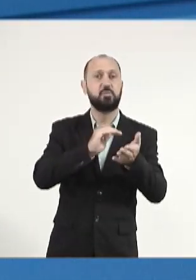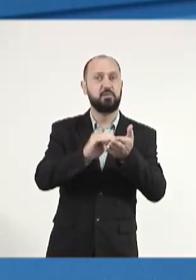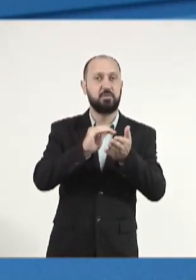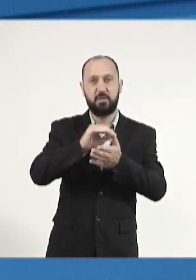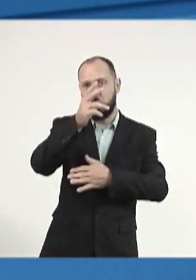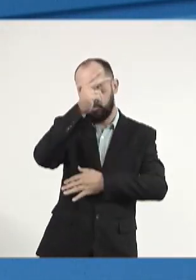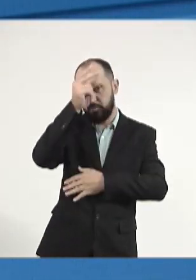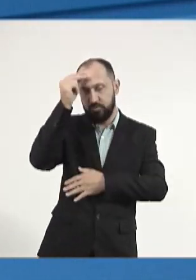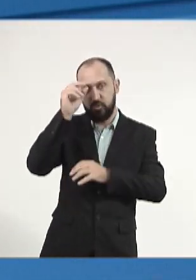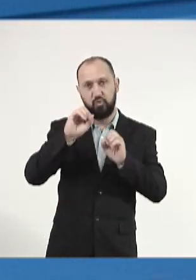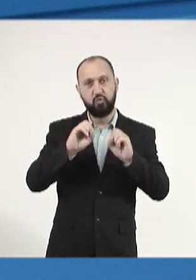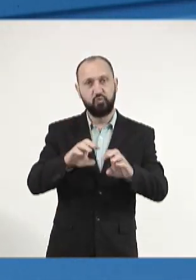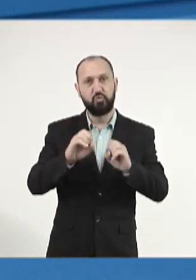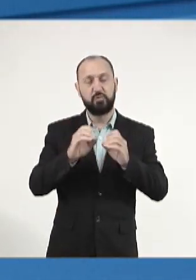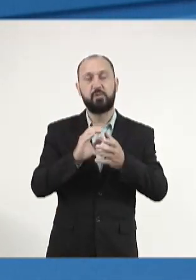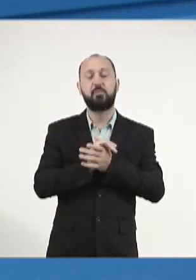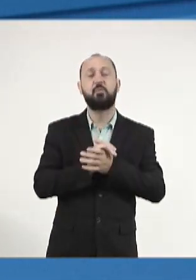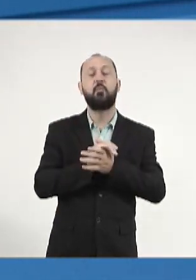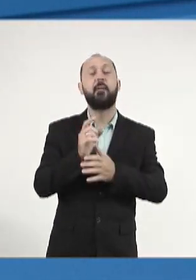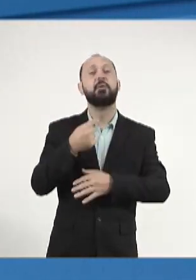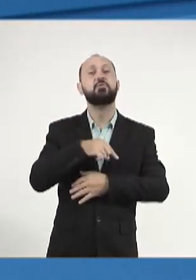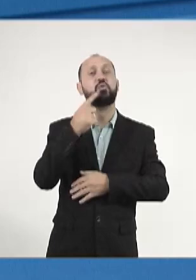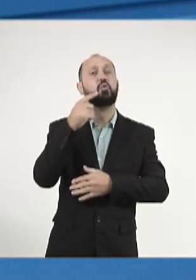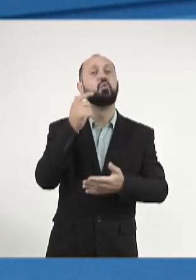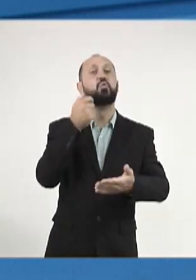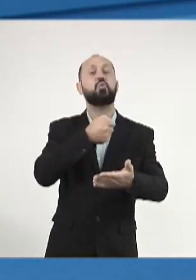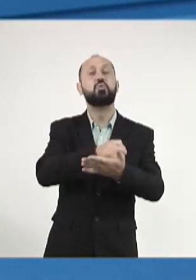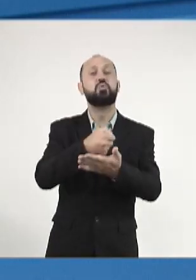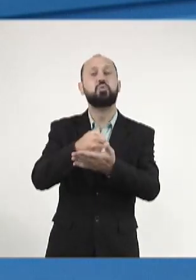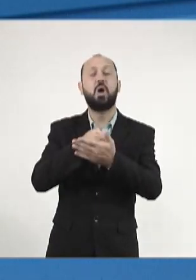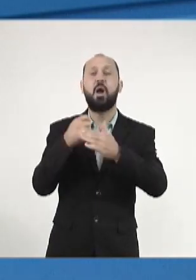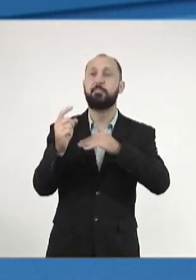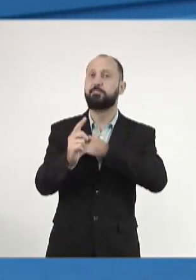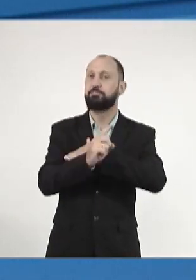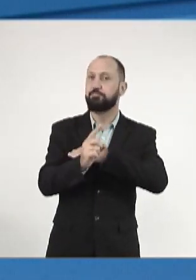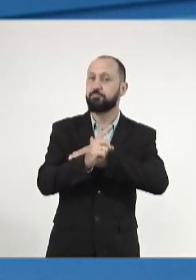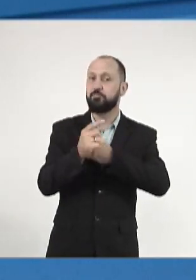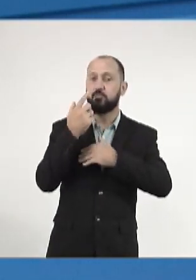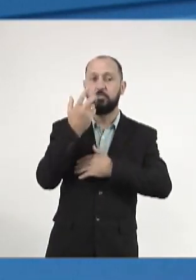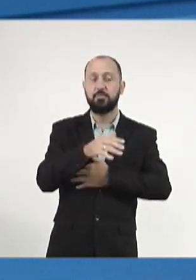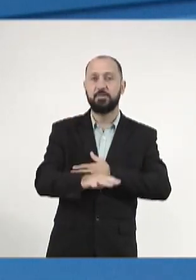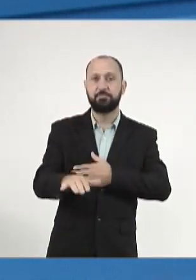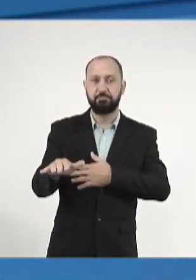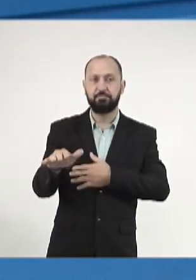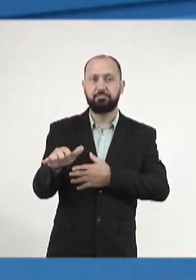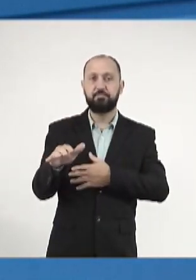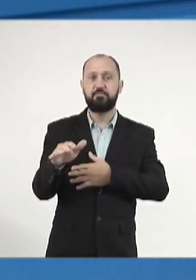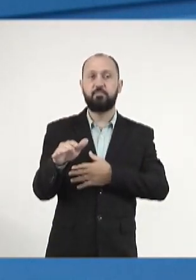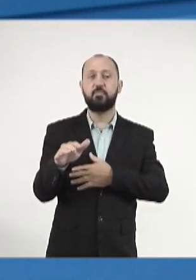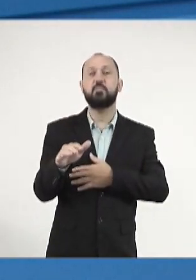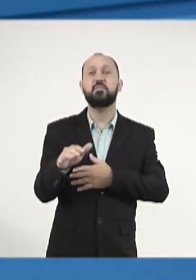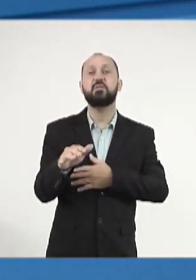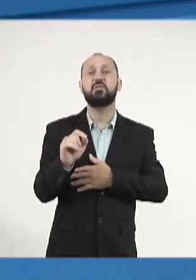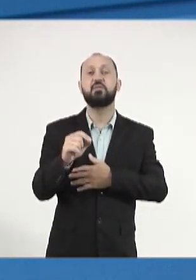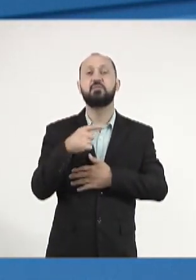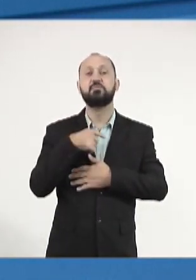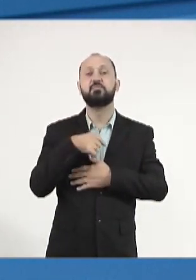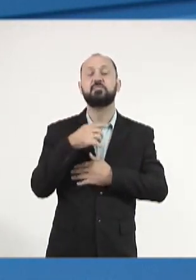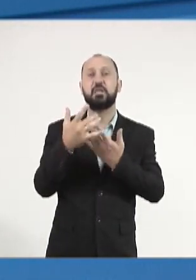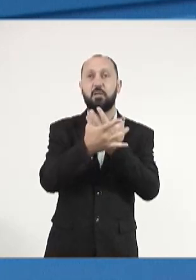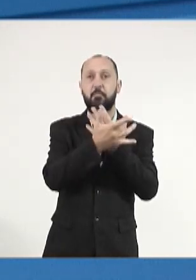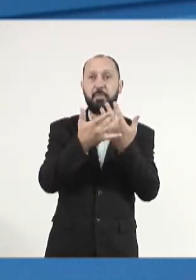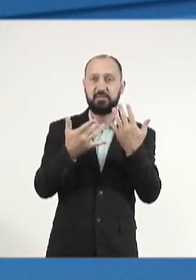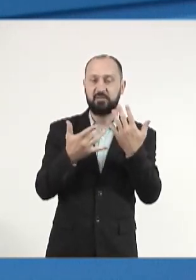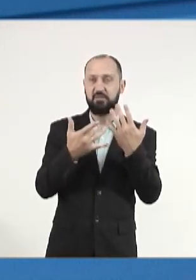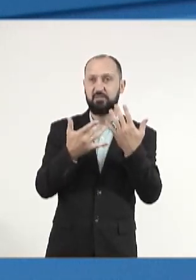secretarias municipais de educação para a gente garantir qualidade de atendimento às crianças PCDs